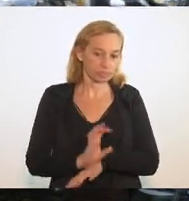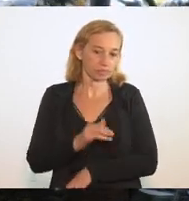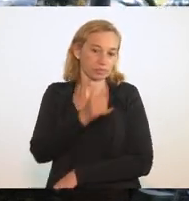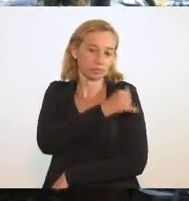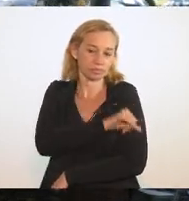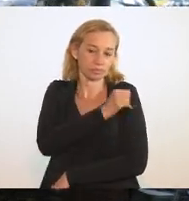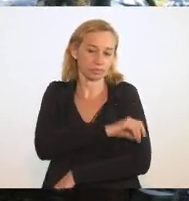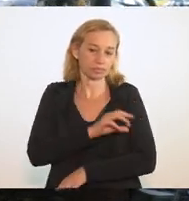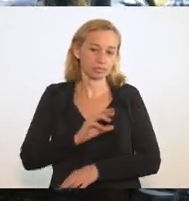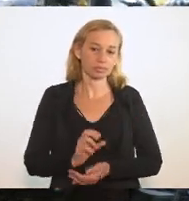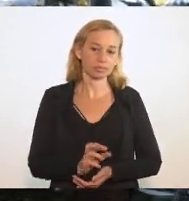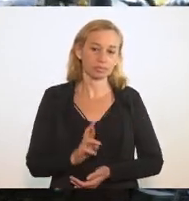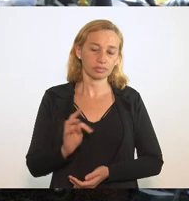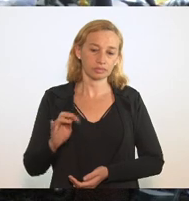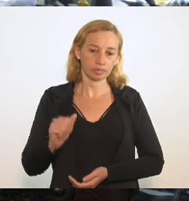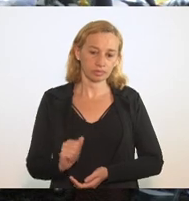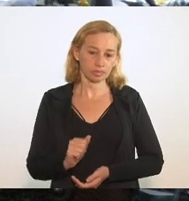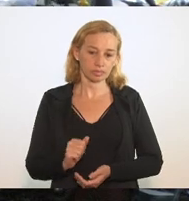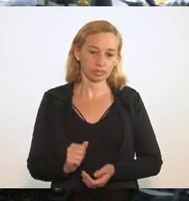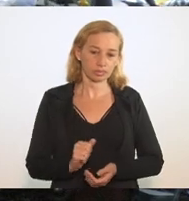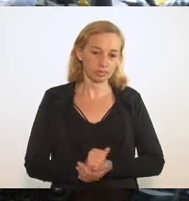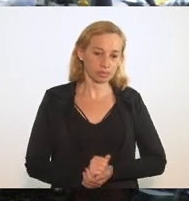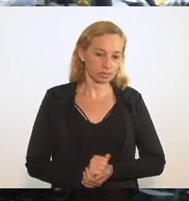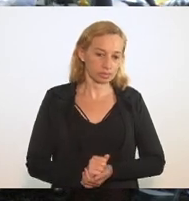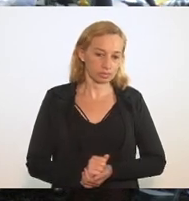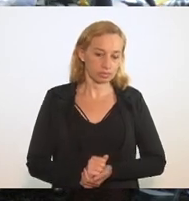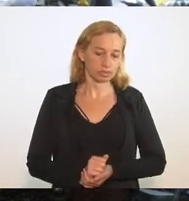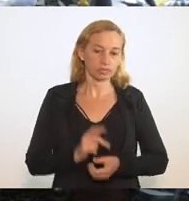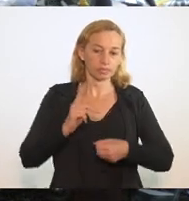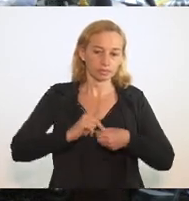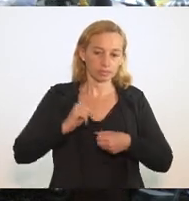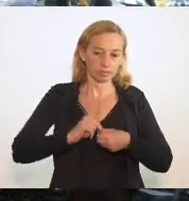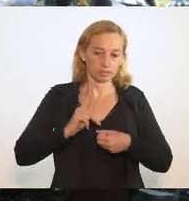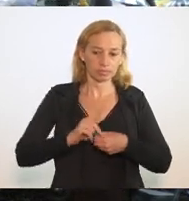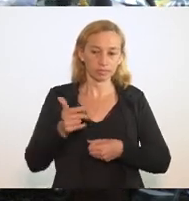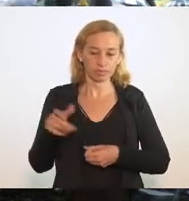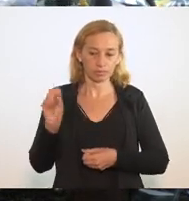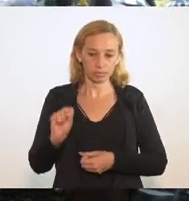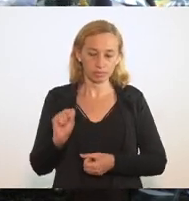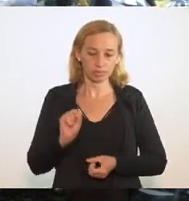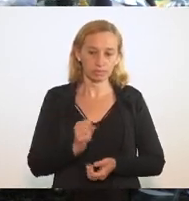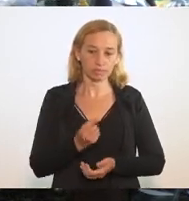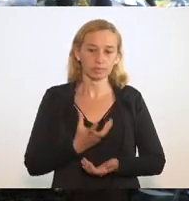receitas compensatórias da exploração de petróleo e gás.